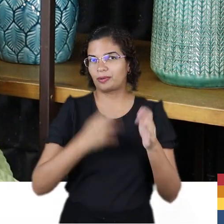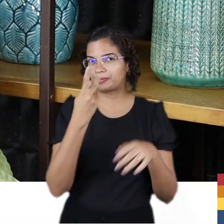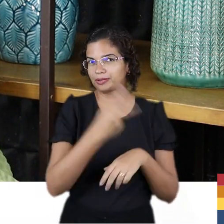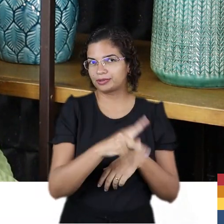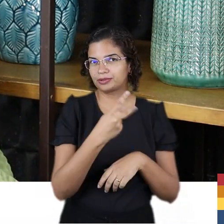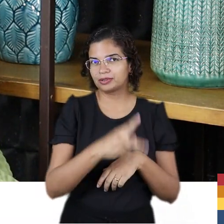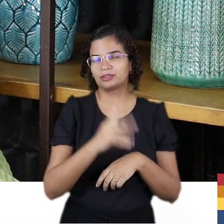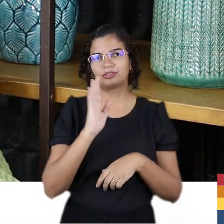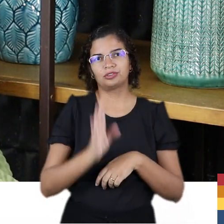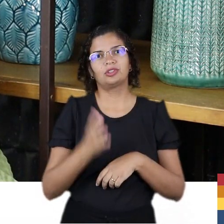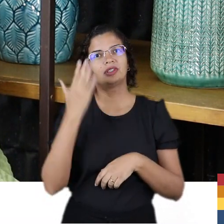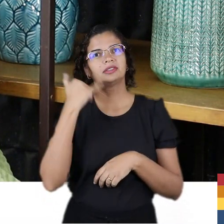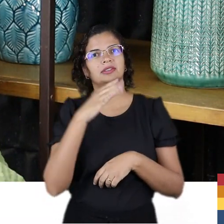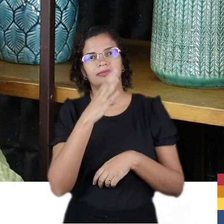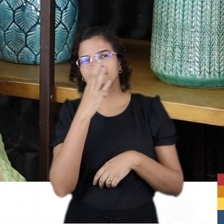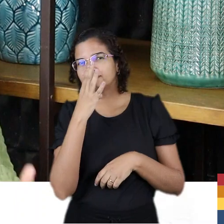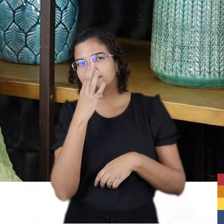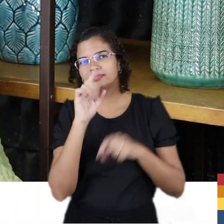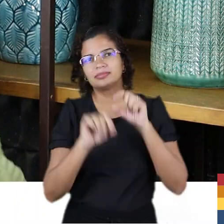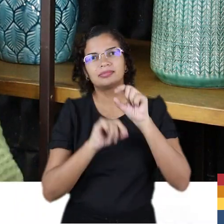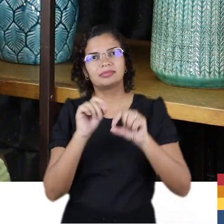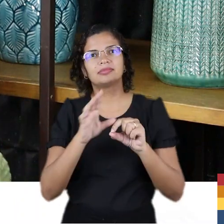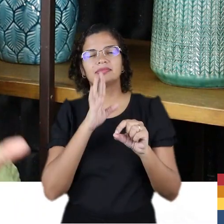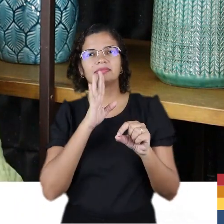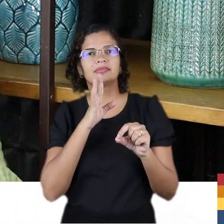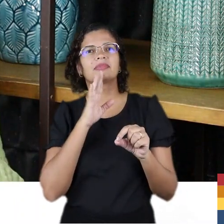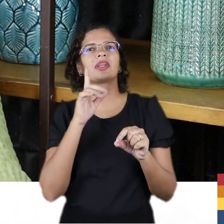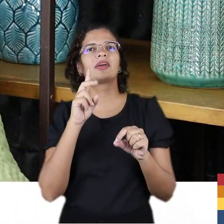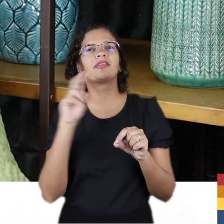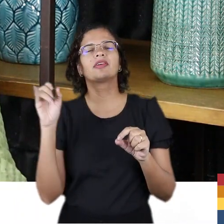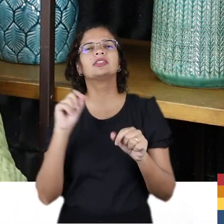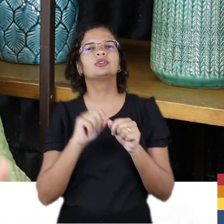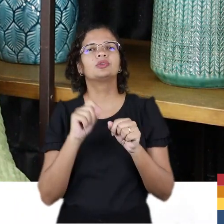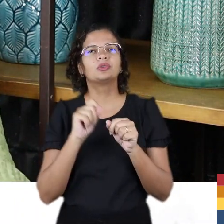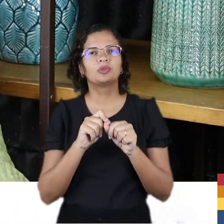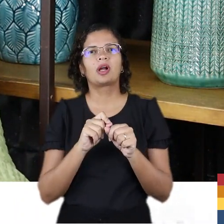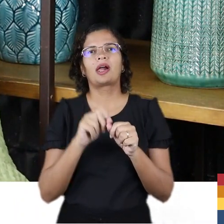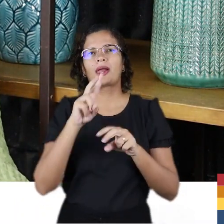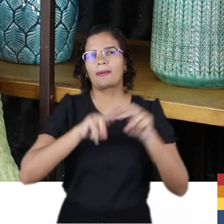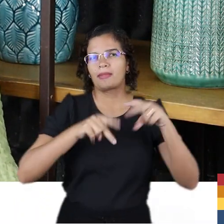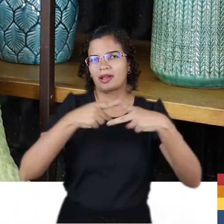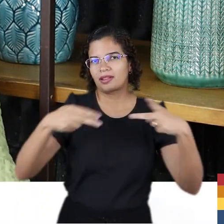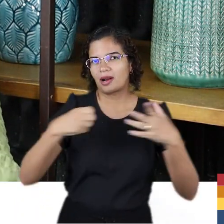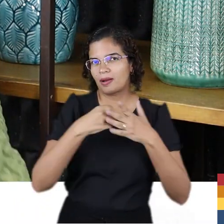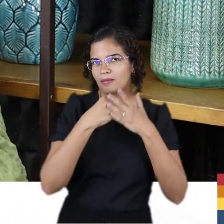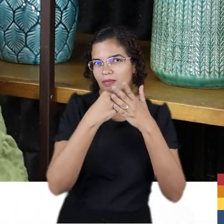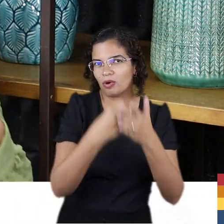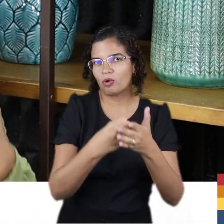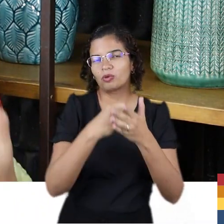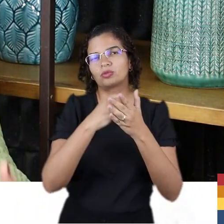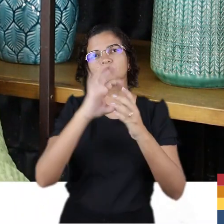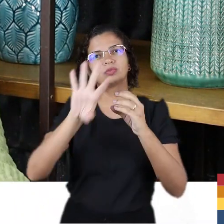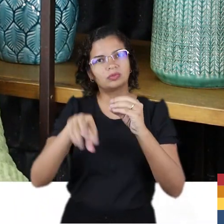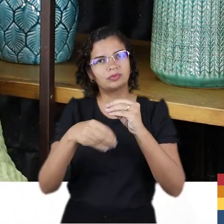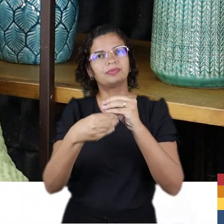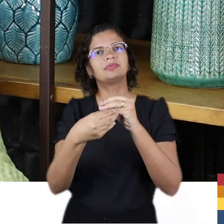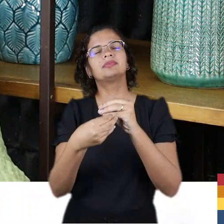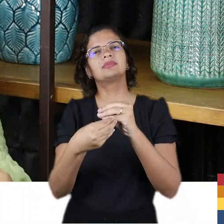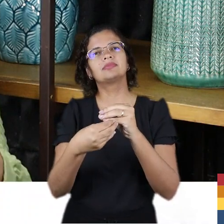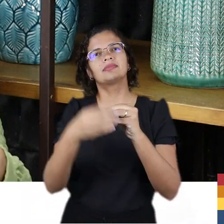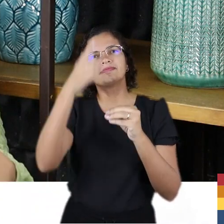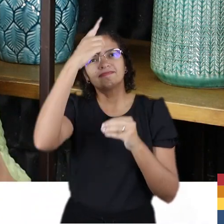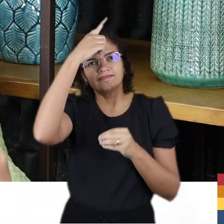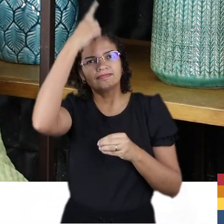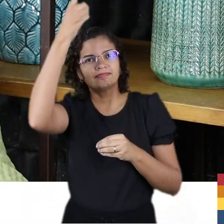documento onde os professores elaboraram para professores, então, um documento de professor para professor, com o olhar da sala de